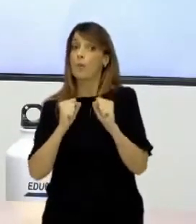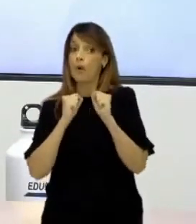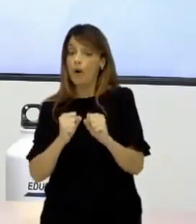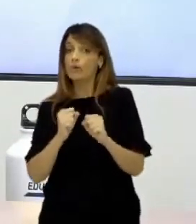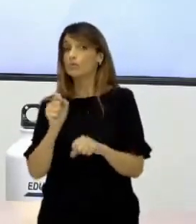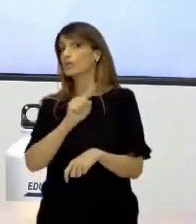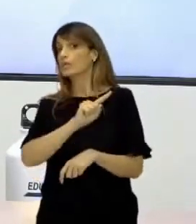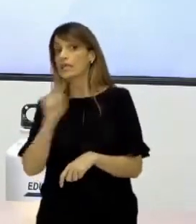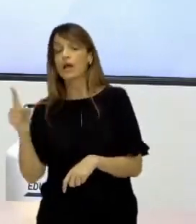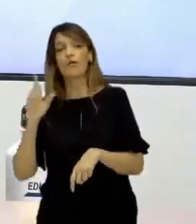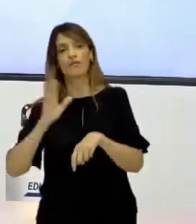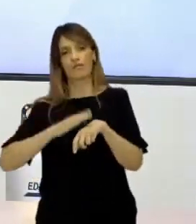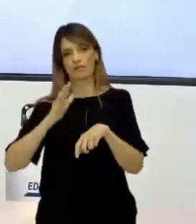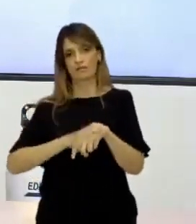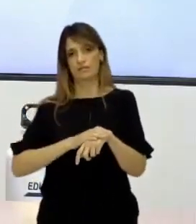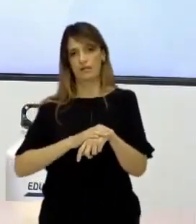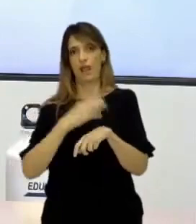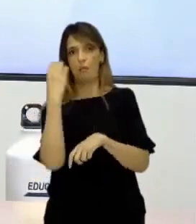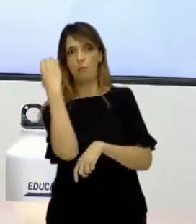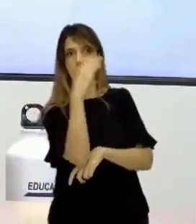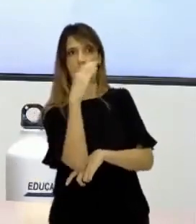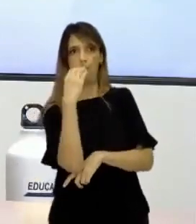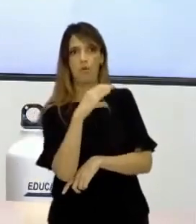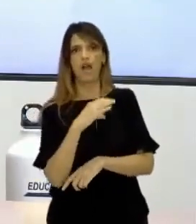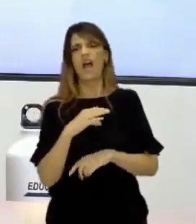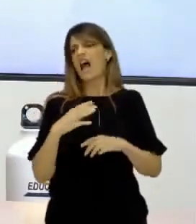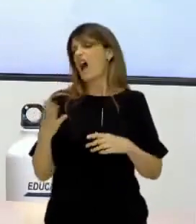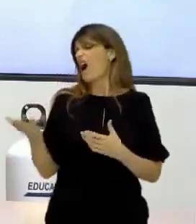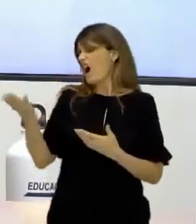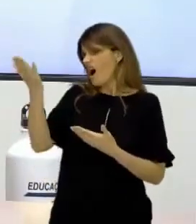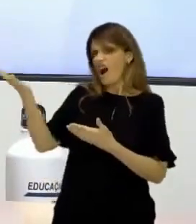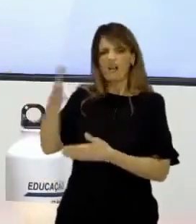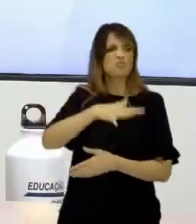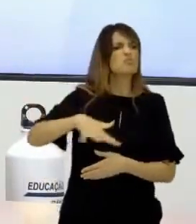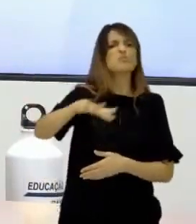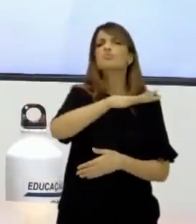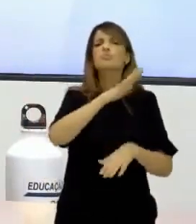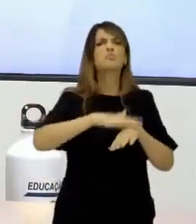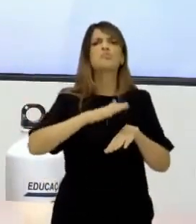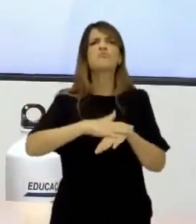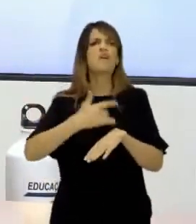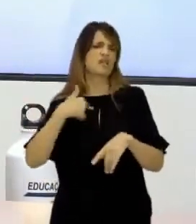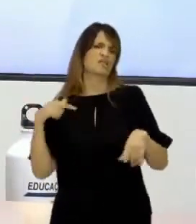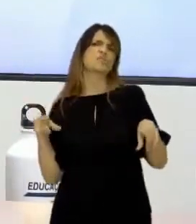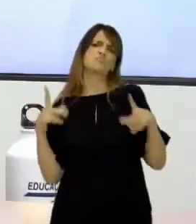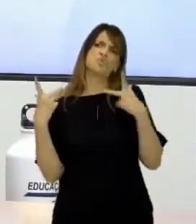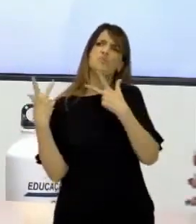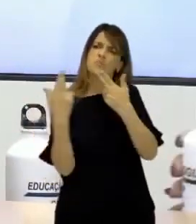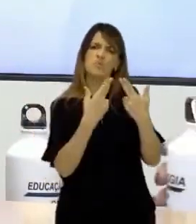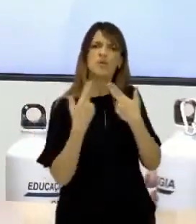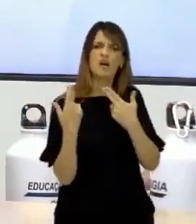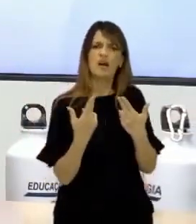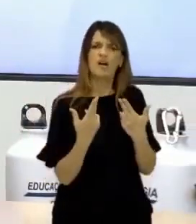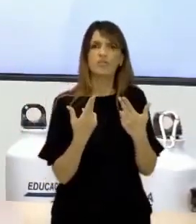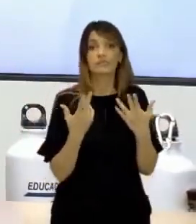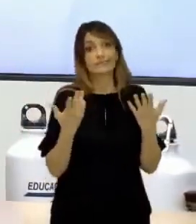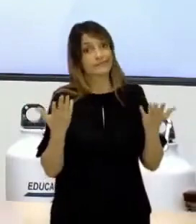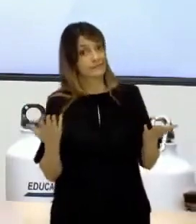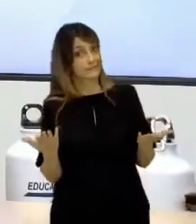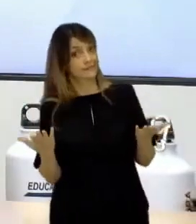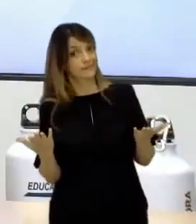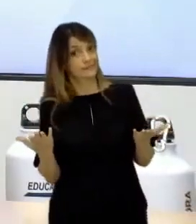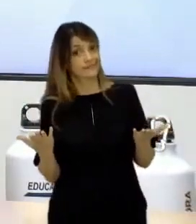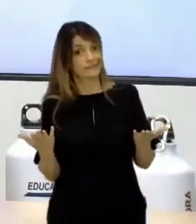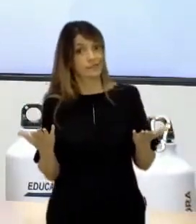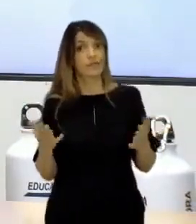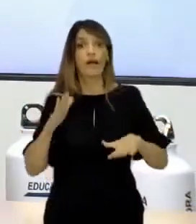fazer. E aí, às vezes a gente se pega, ah, todo mundo faz. Se todo mundo faz, eu também posso fazer. Aí tá o grande lance. Porque